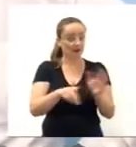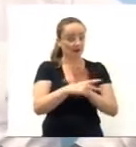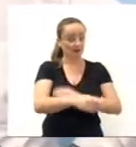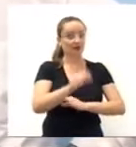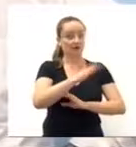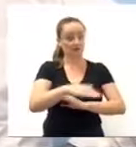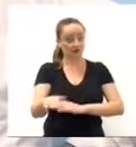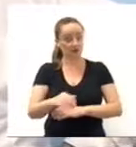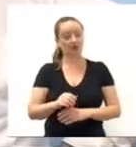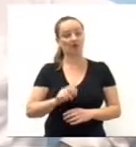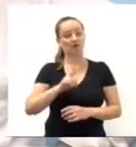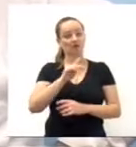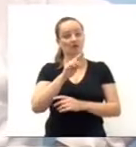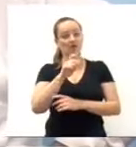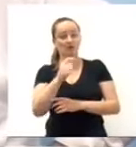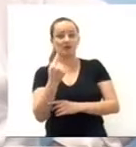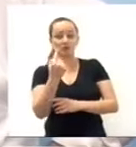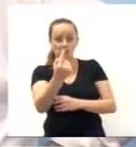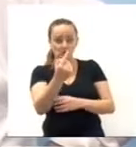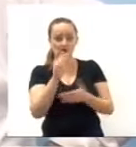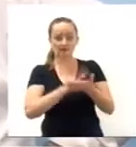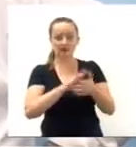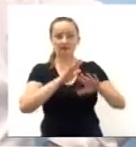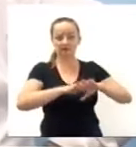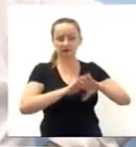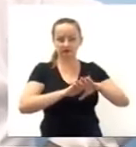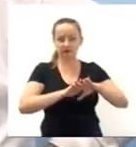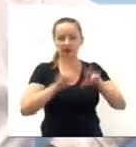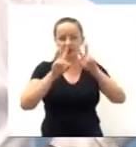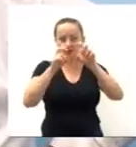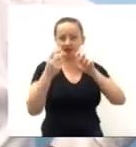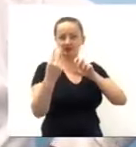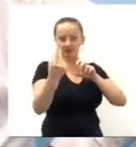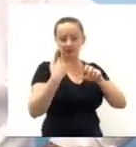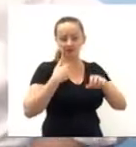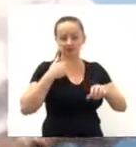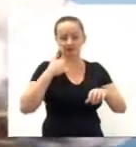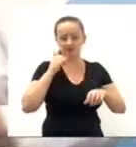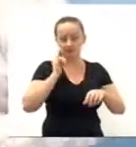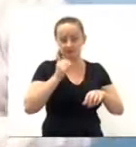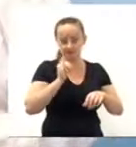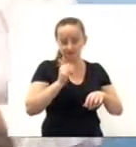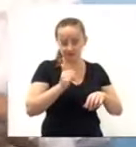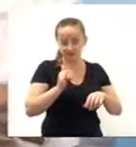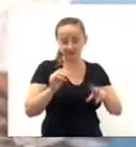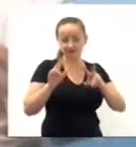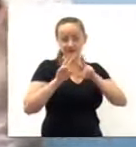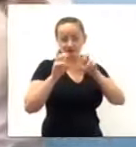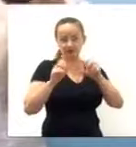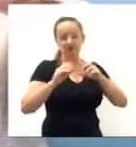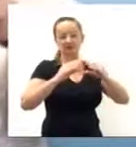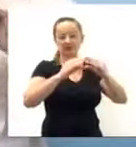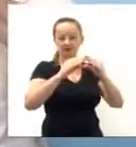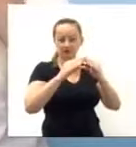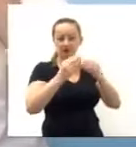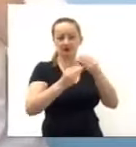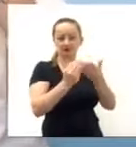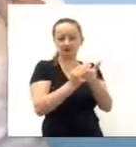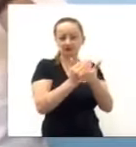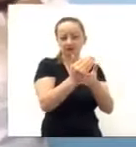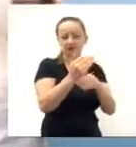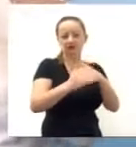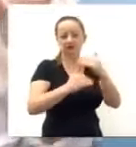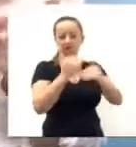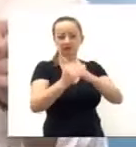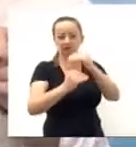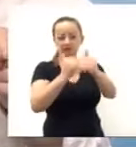1, tá? A parte de matemática, o tema 2, que eu comentei, Tá? Aqui fala um pouquinho do triângulo, começa